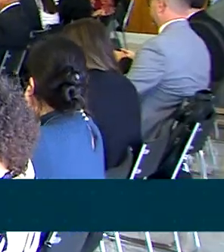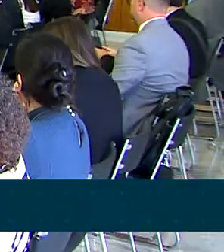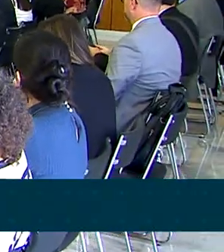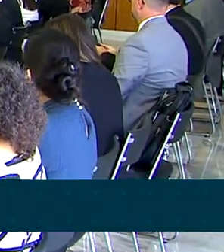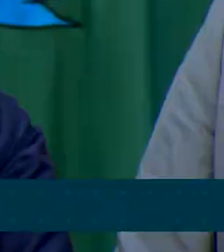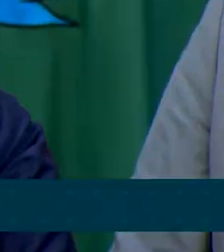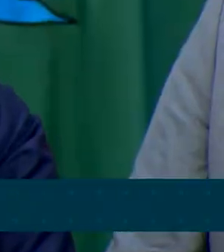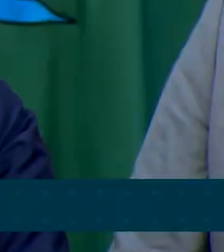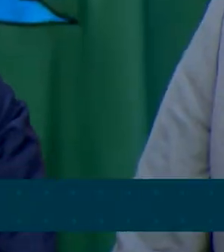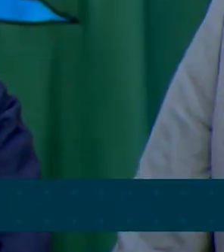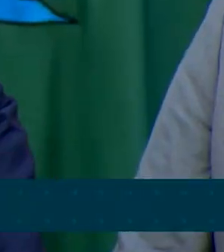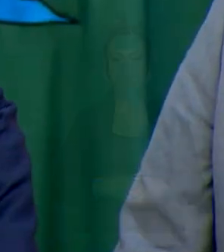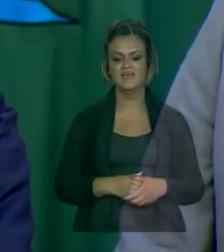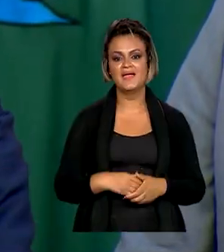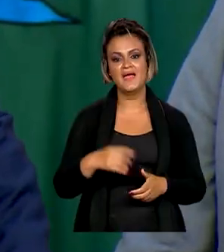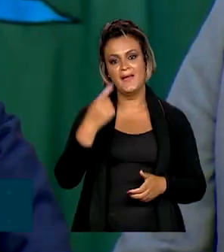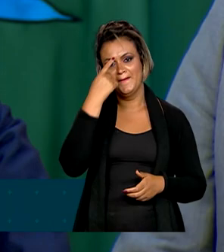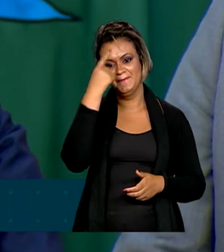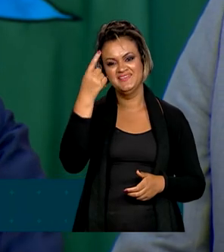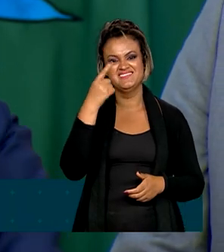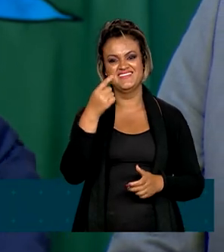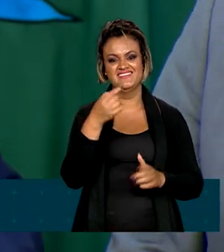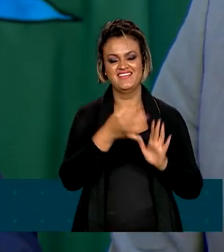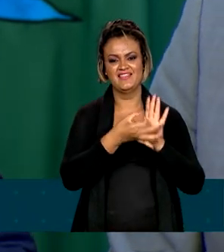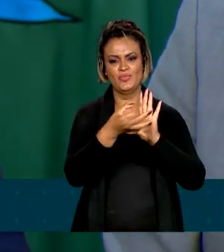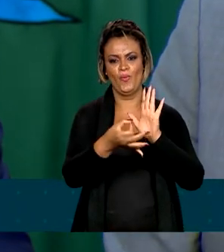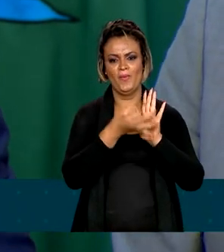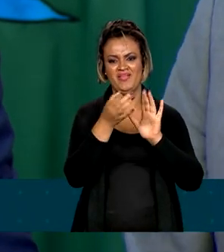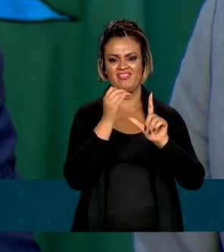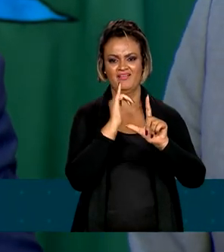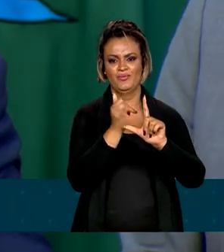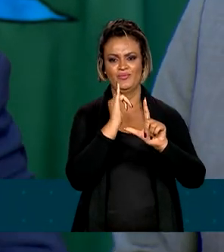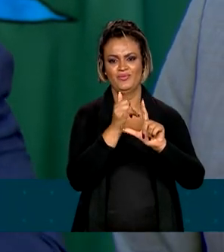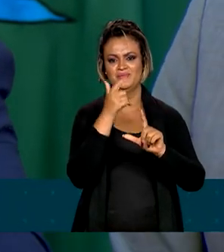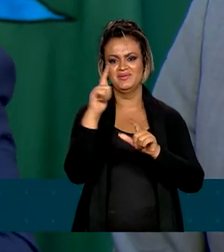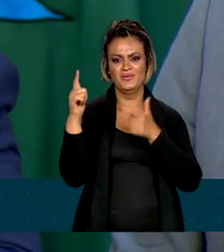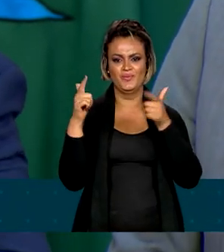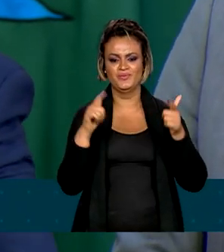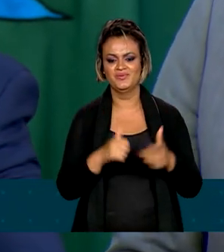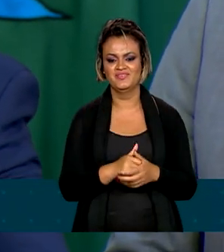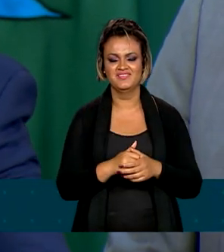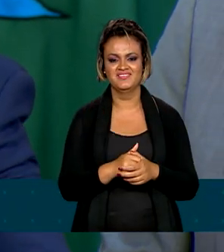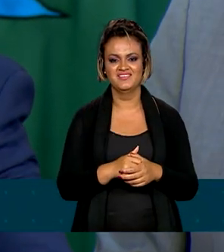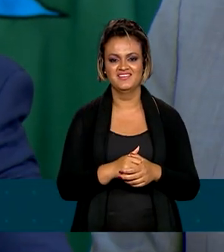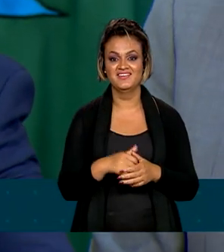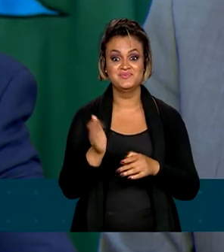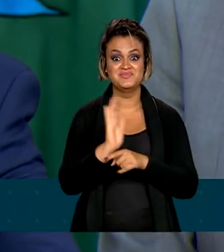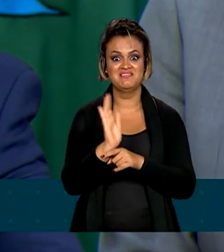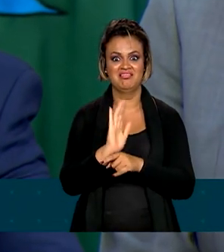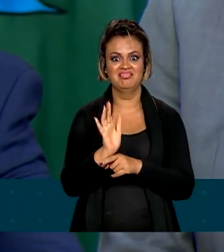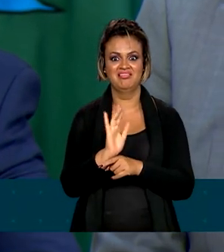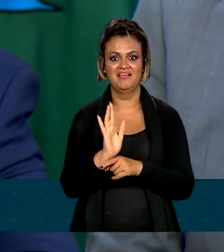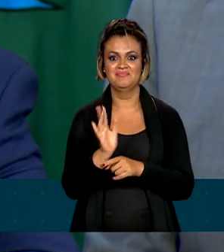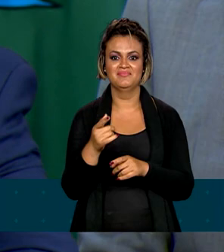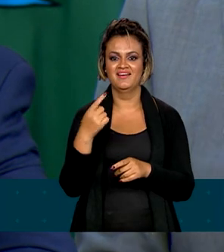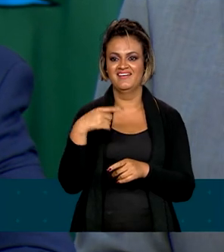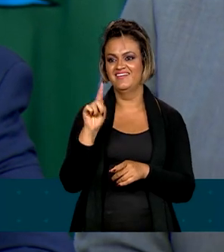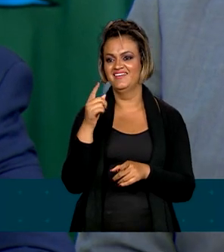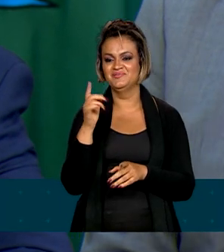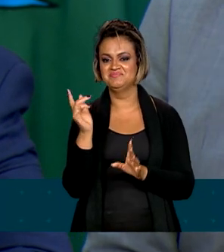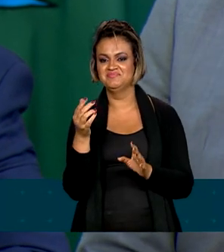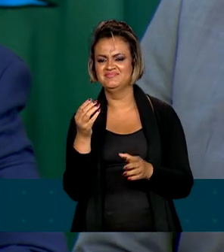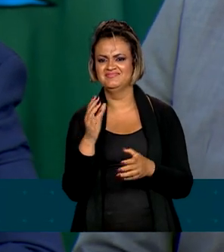Eu pensei que ia ter outro documentário aí, porque fazia tempo que eu não ia no cinema, hoje eu vi todos os